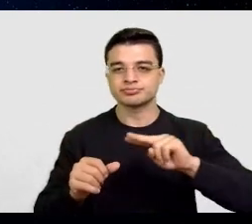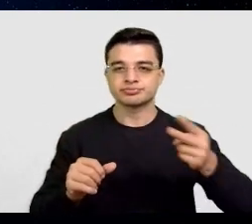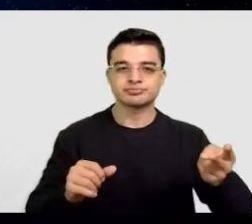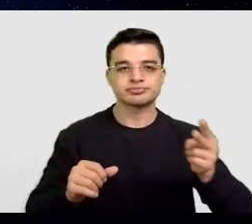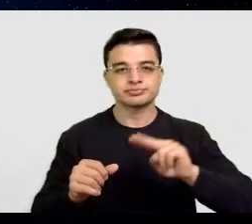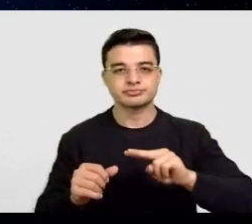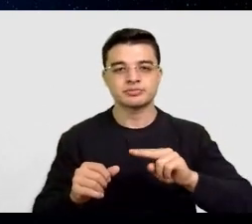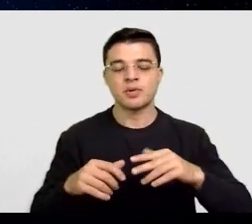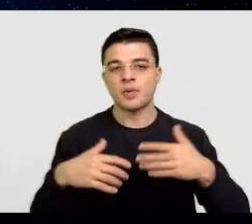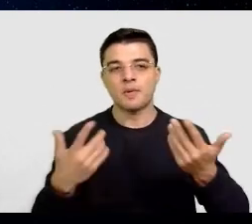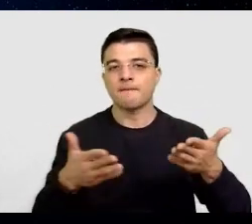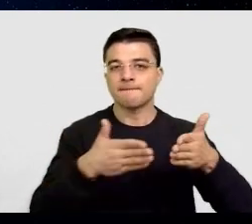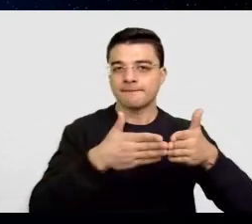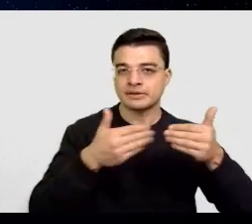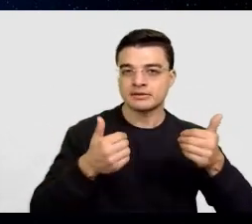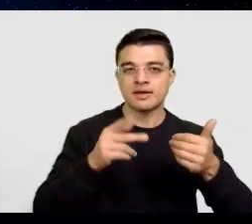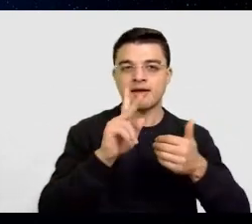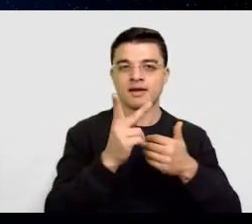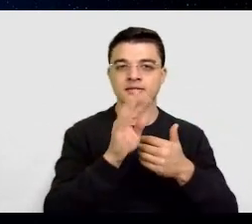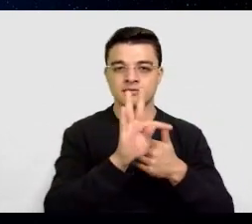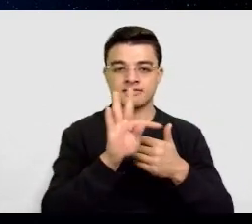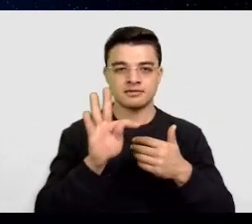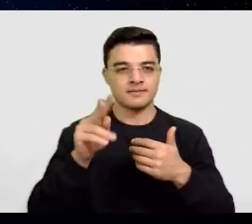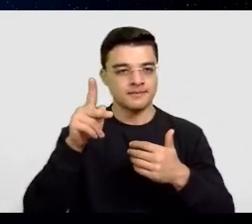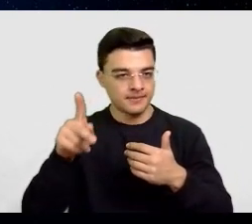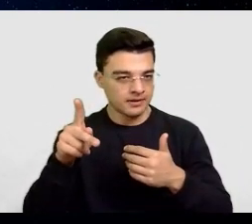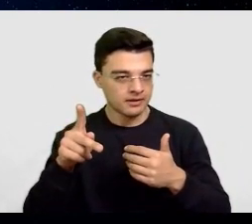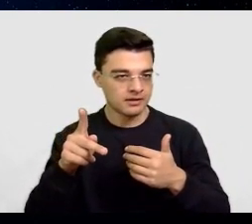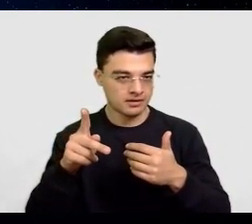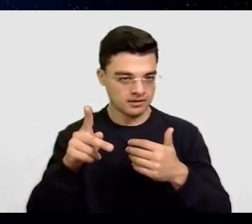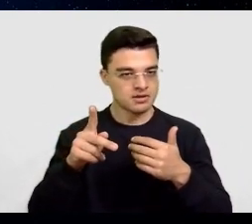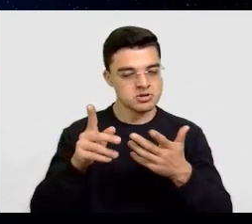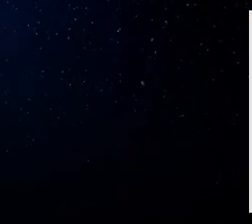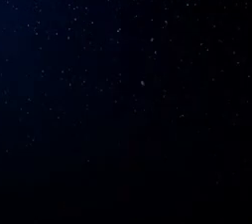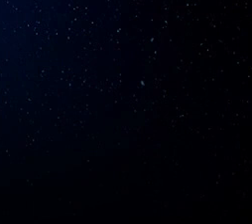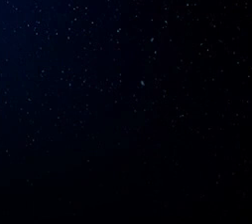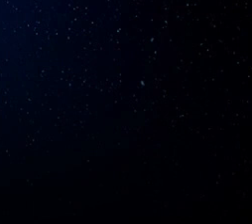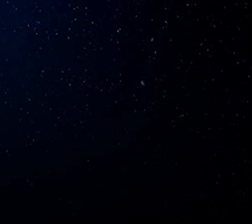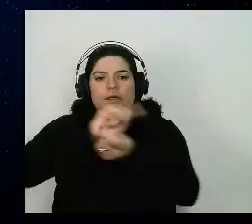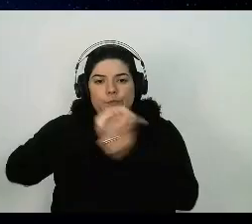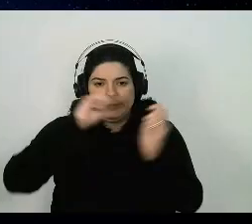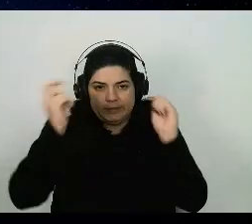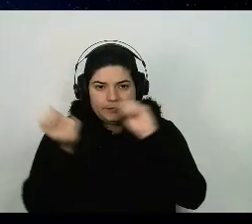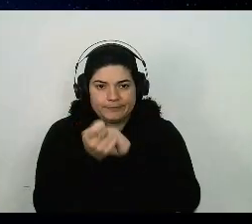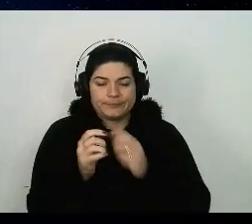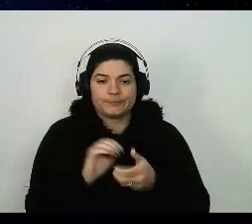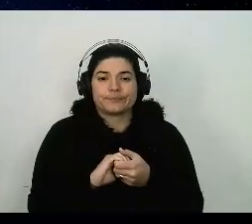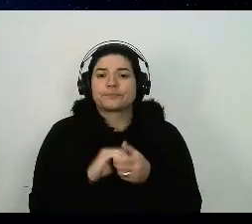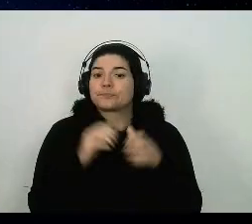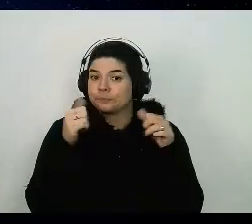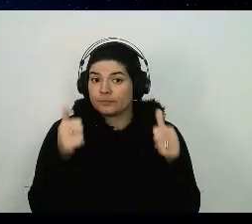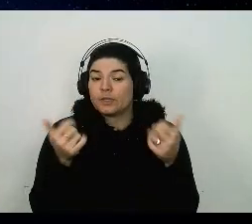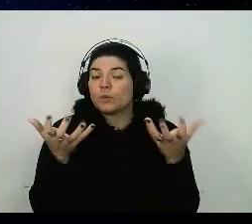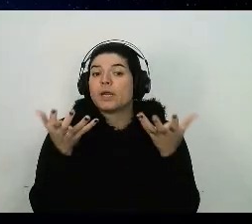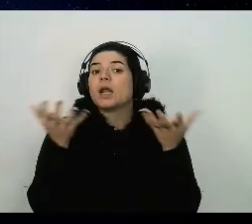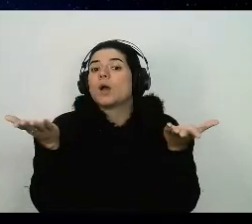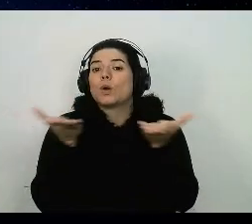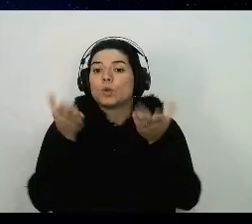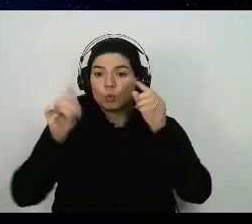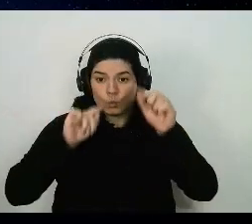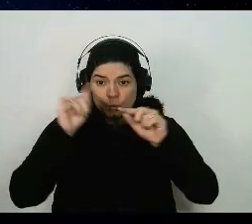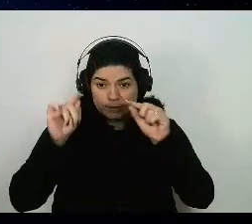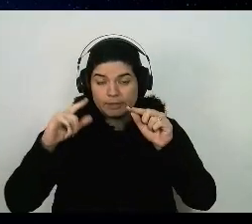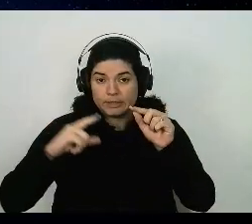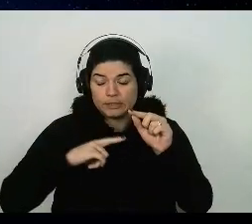fazer requisições HTTPs customizadas, ok? Beleza, o que eu quero agora? Então, partindo daquele princípio de,